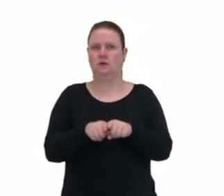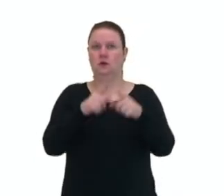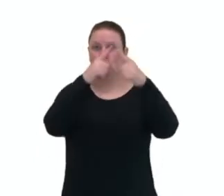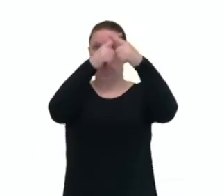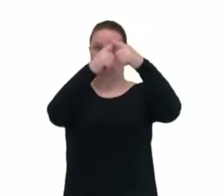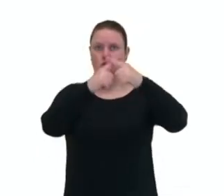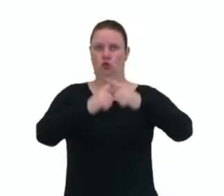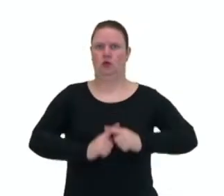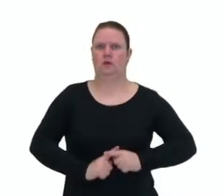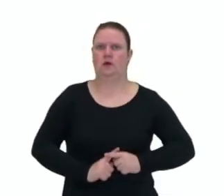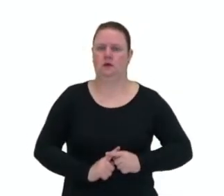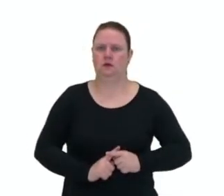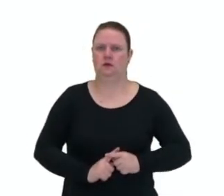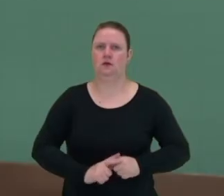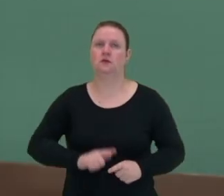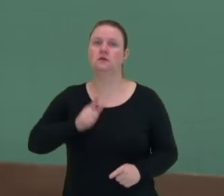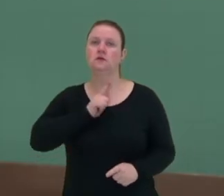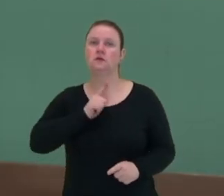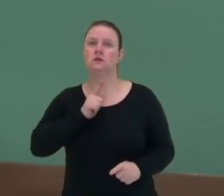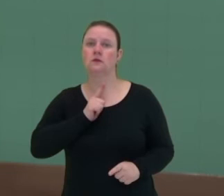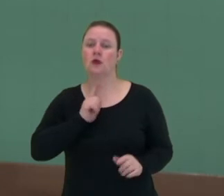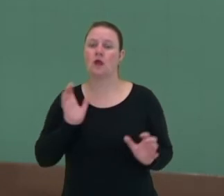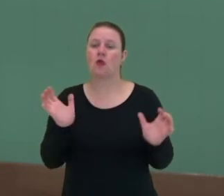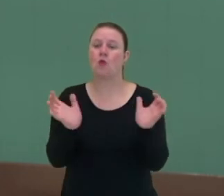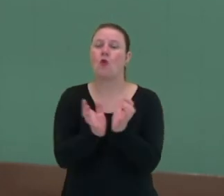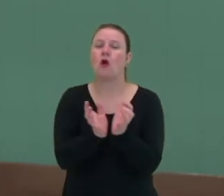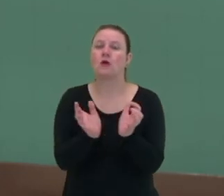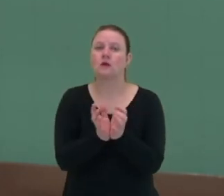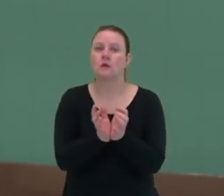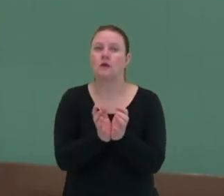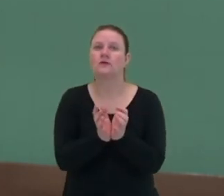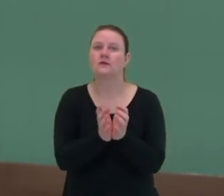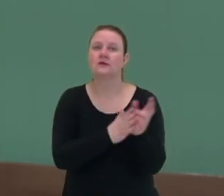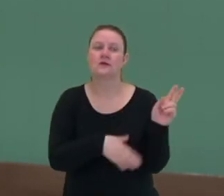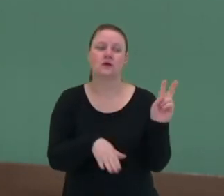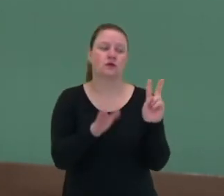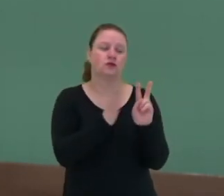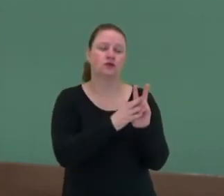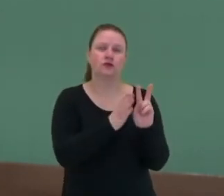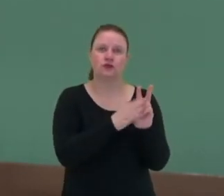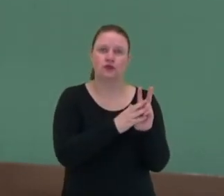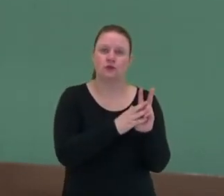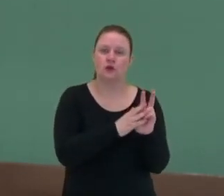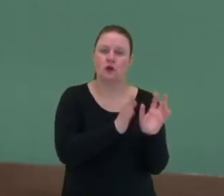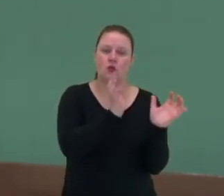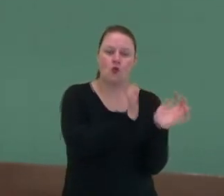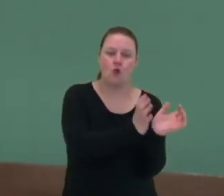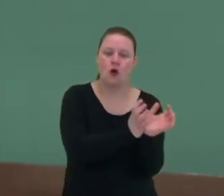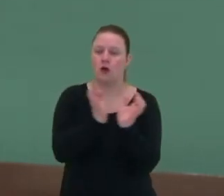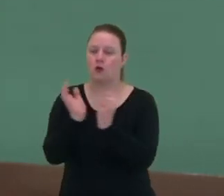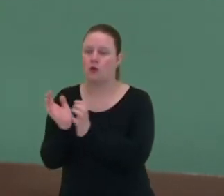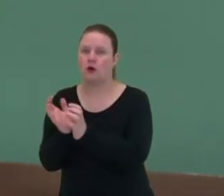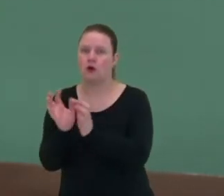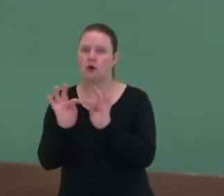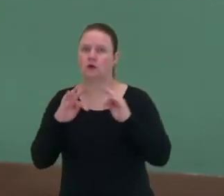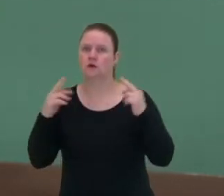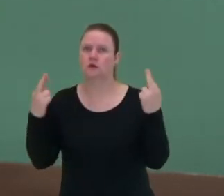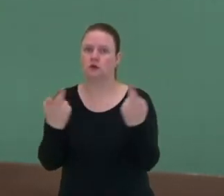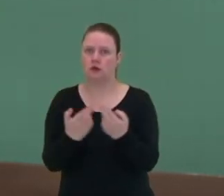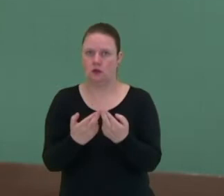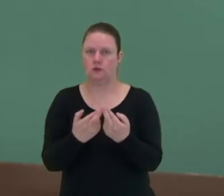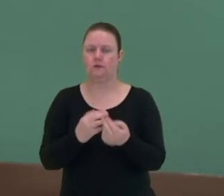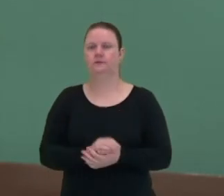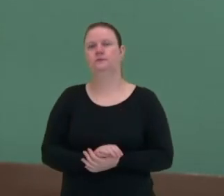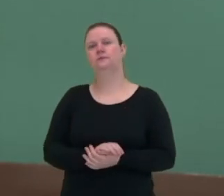uma competição do tiro com arco ou do arco e flecha entre aldeias indígenas, né? Na maioria das